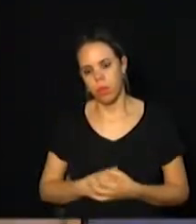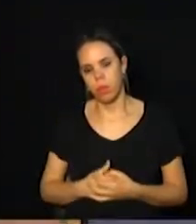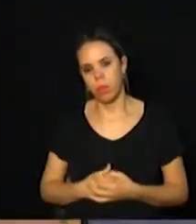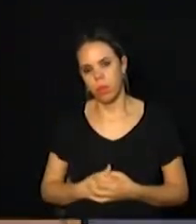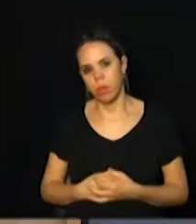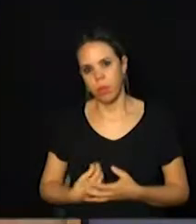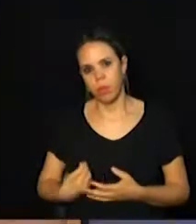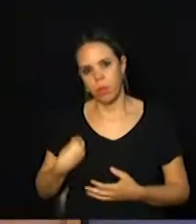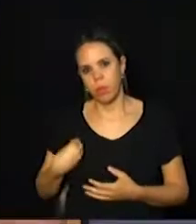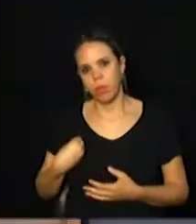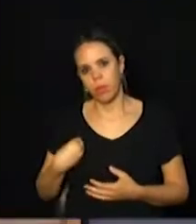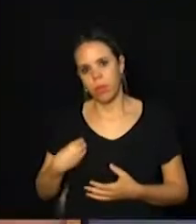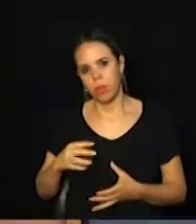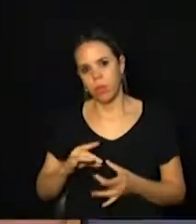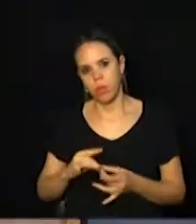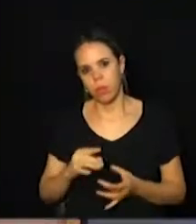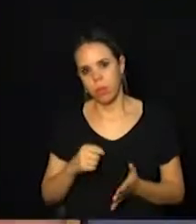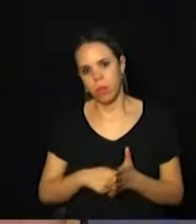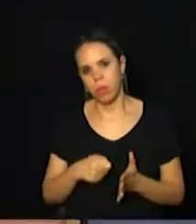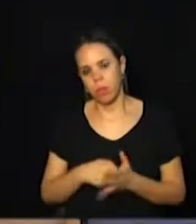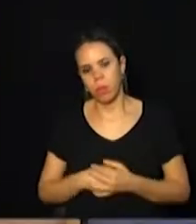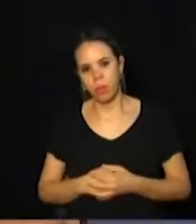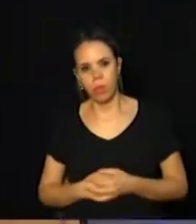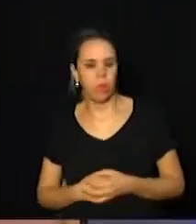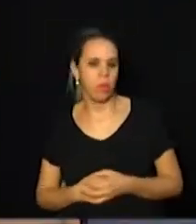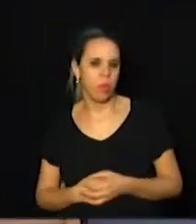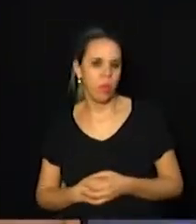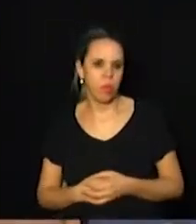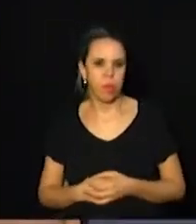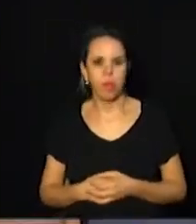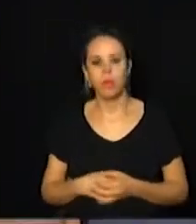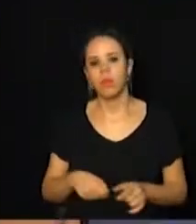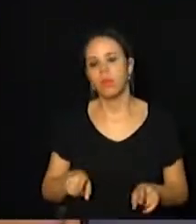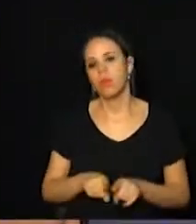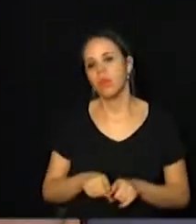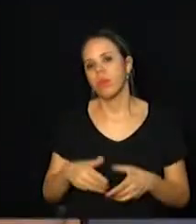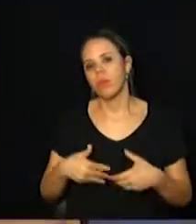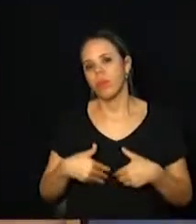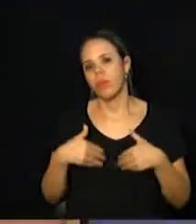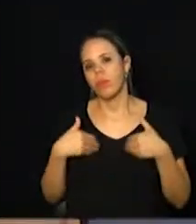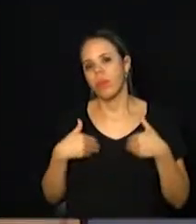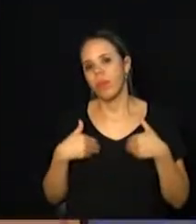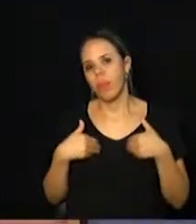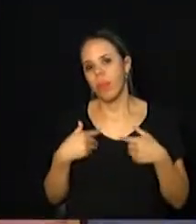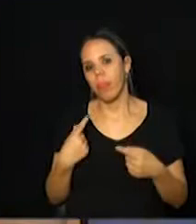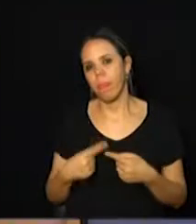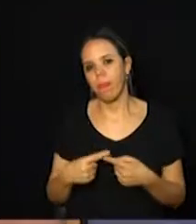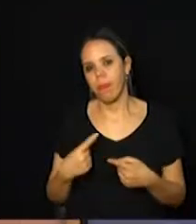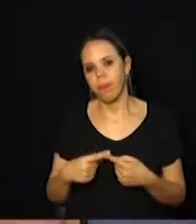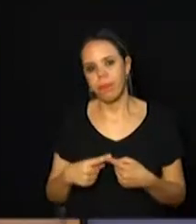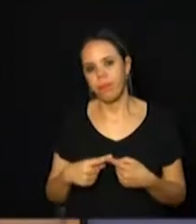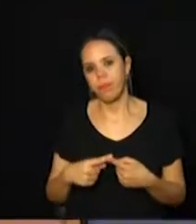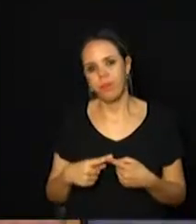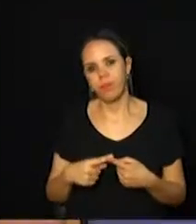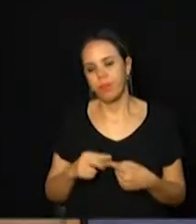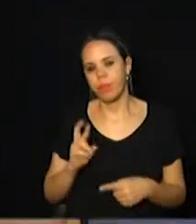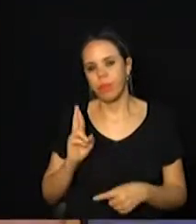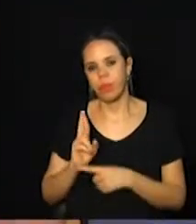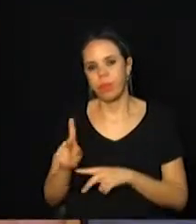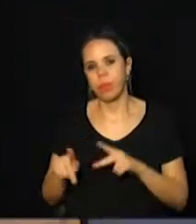estão solidários com a nossa luta e também nos orgulha todos os